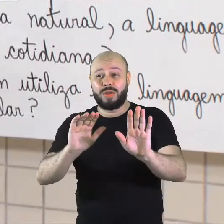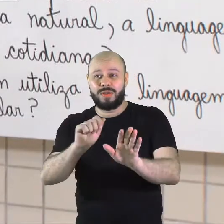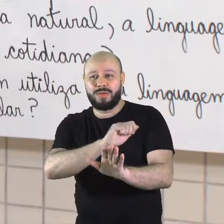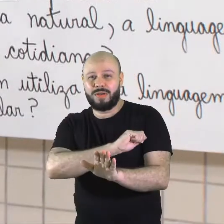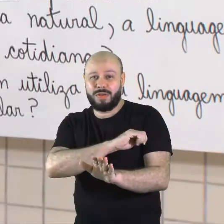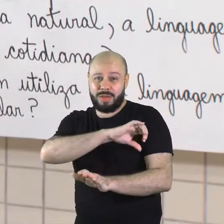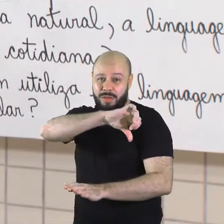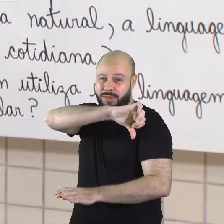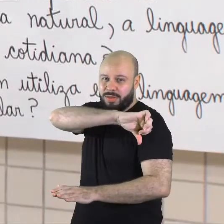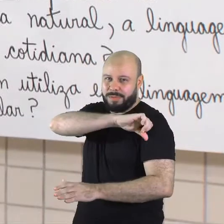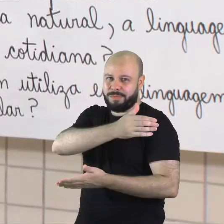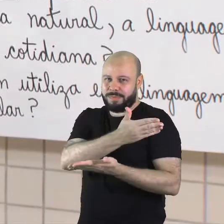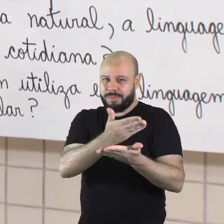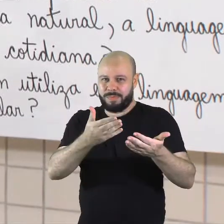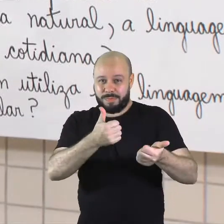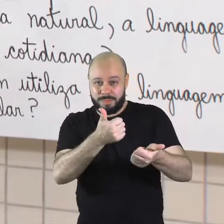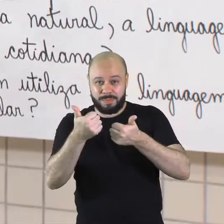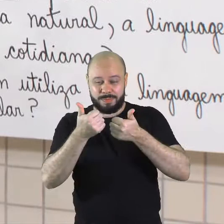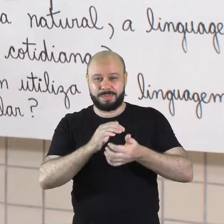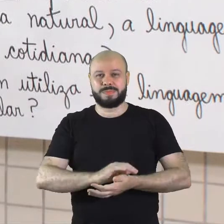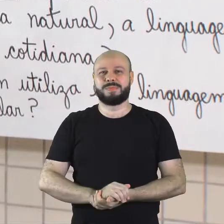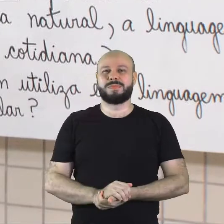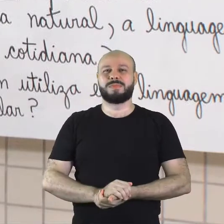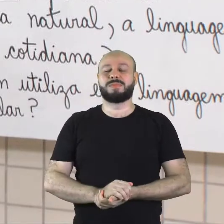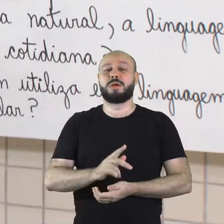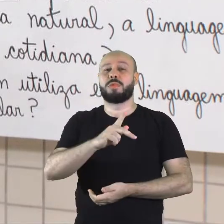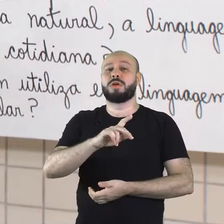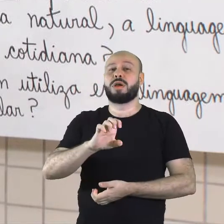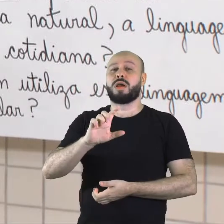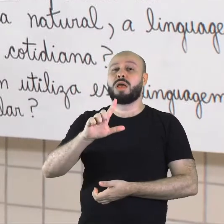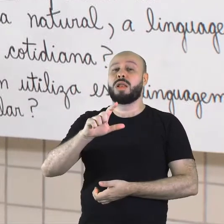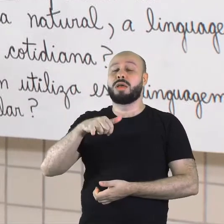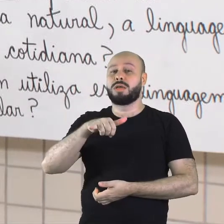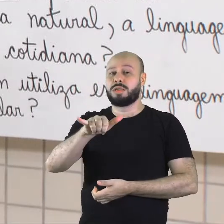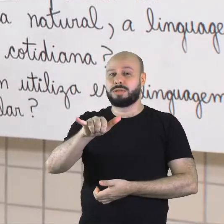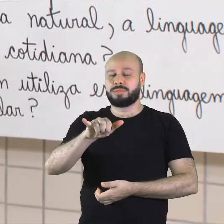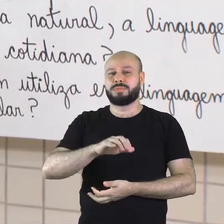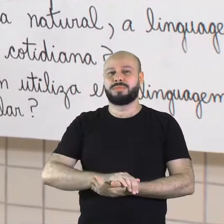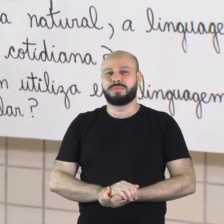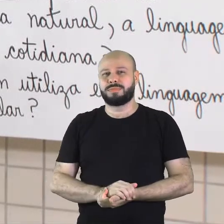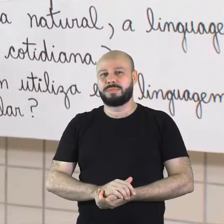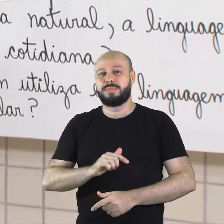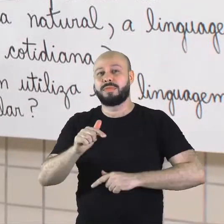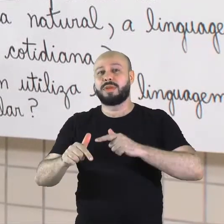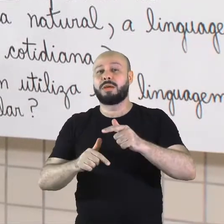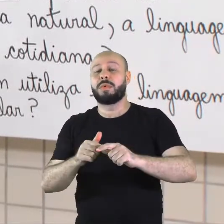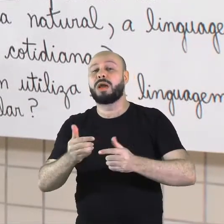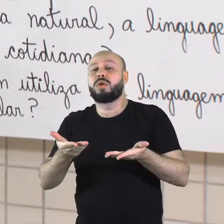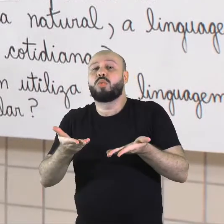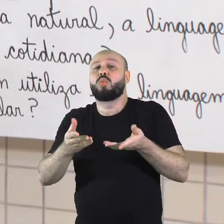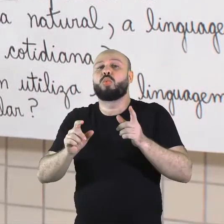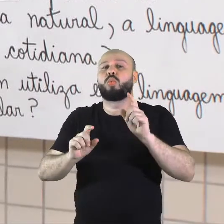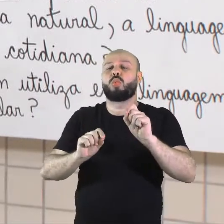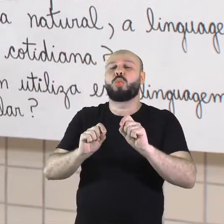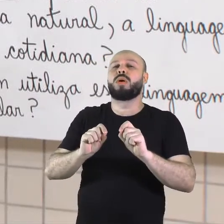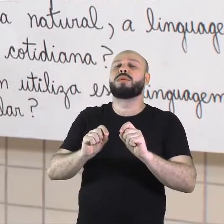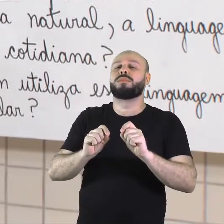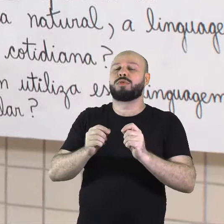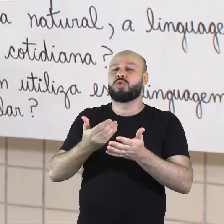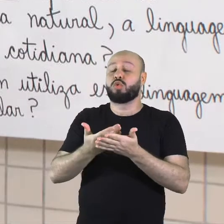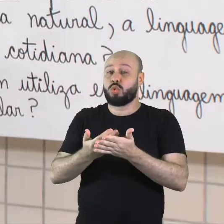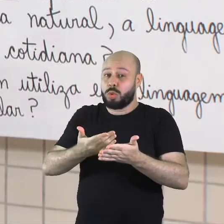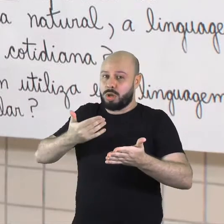estudantes do nono ano, tudo bem com vocês? Eu sou a professora Lida Paixão e hoje nós vamos continuar o nosso estudo